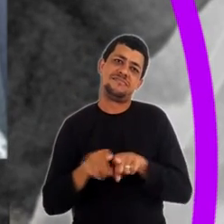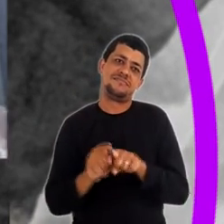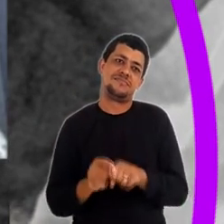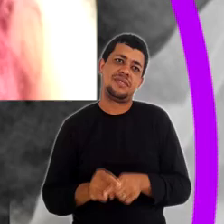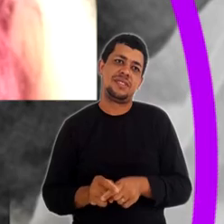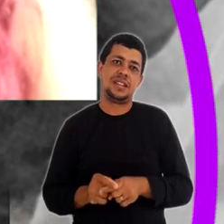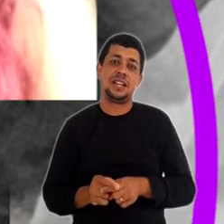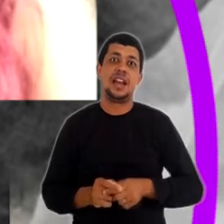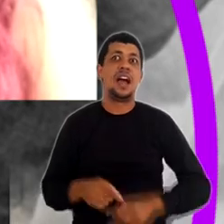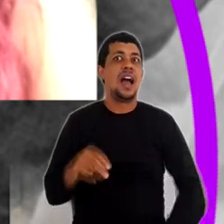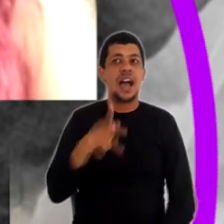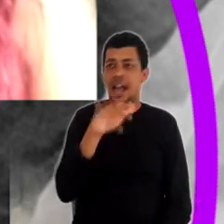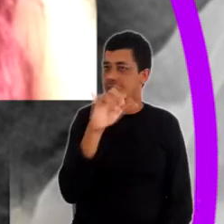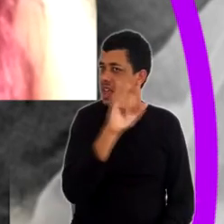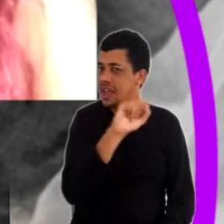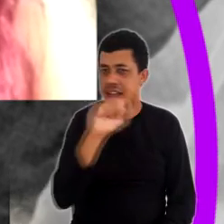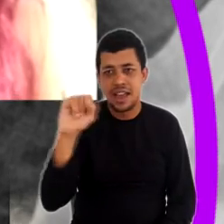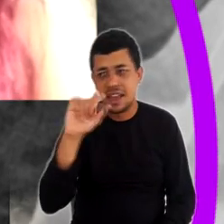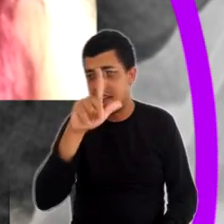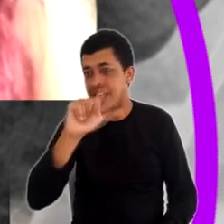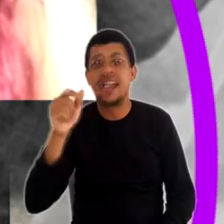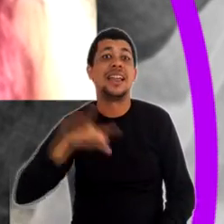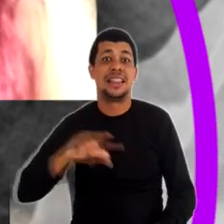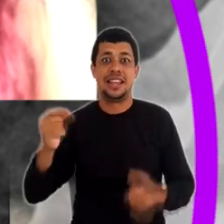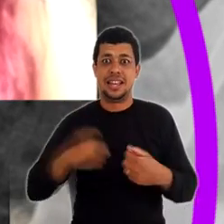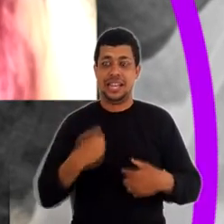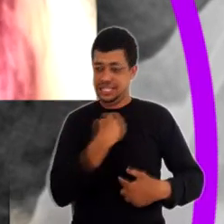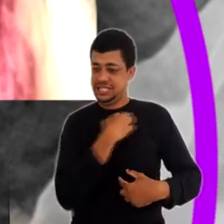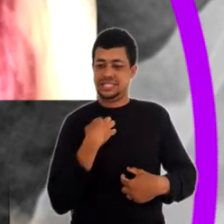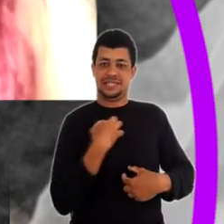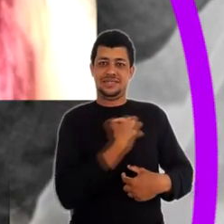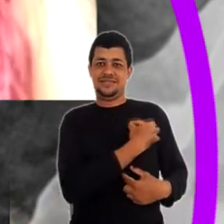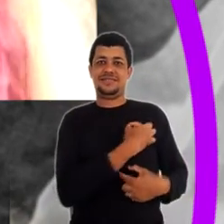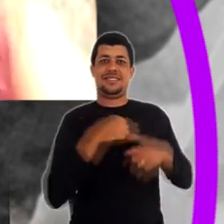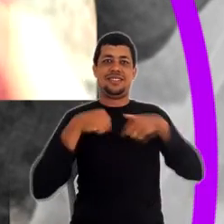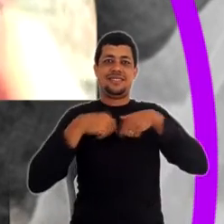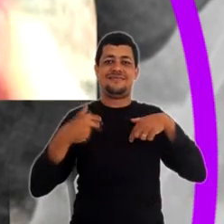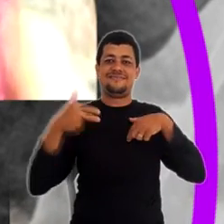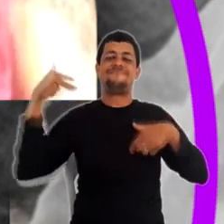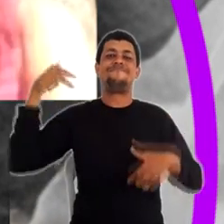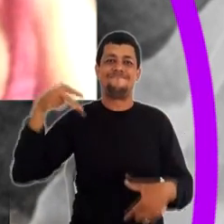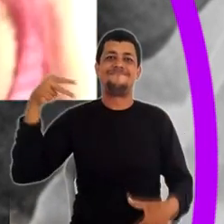por paixão. Aqui, se ela literalmente tem um negócio tatuado no peito, né?